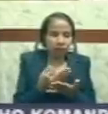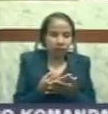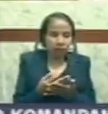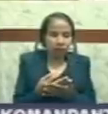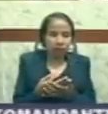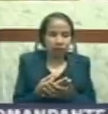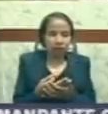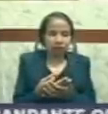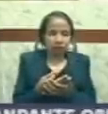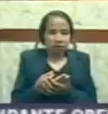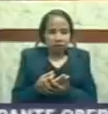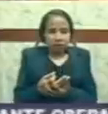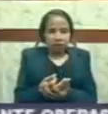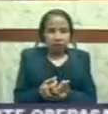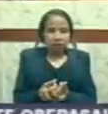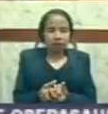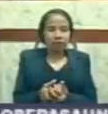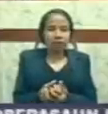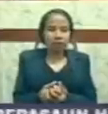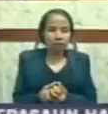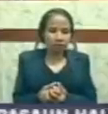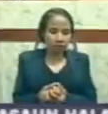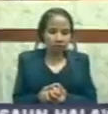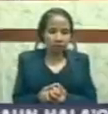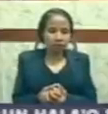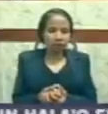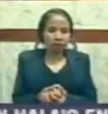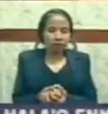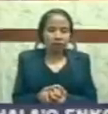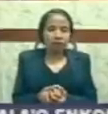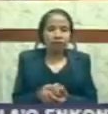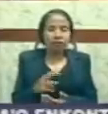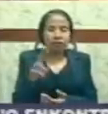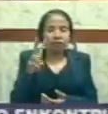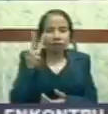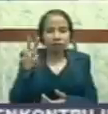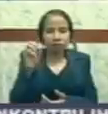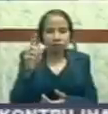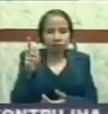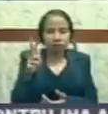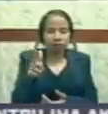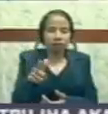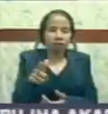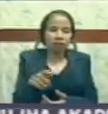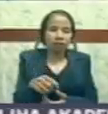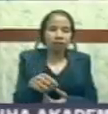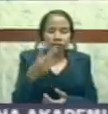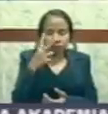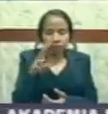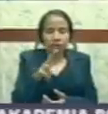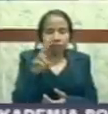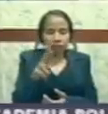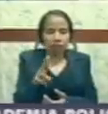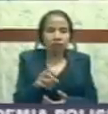né e ter primeiro Timor-Leste a tua adapta e né e ter ele toque nem execução né para 2021 né e ter toque nem execução né mas